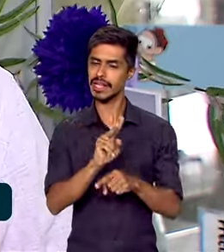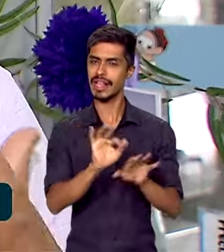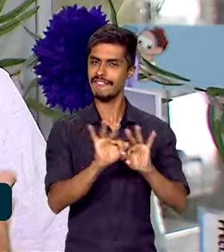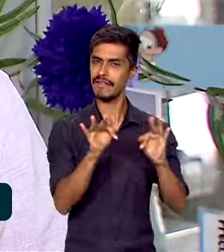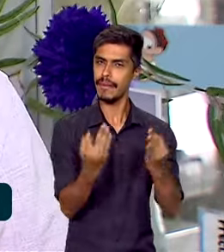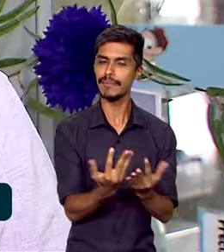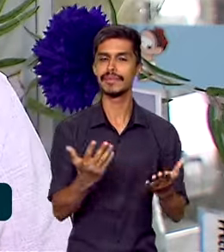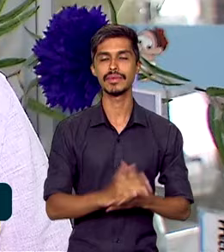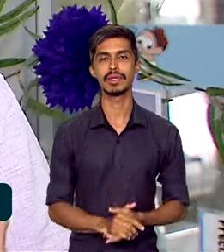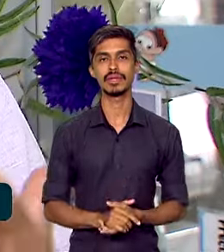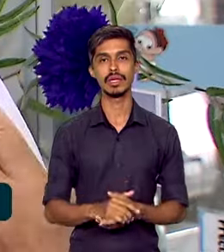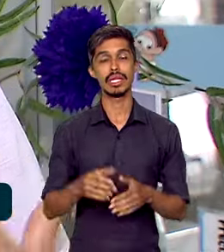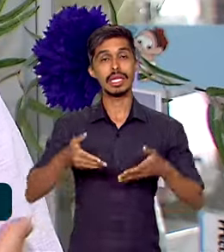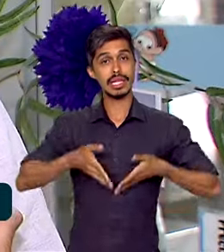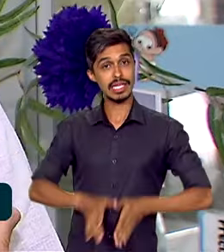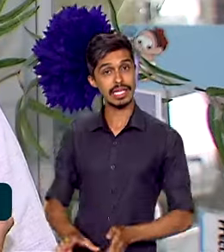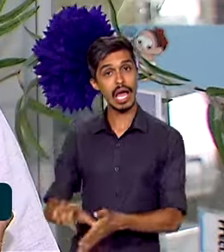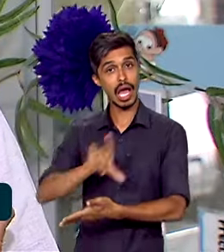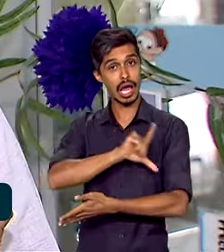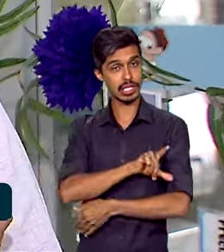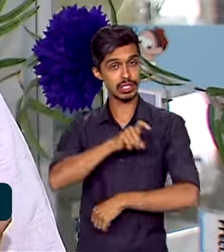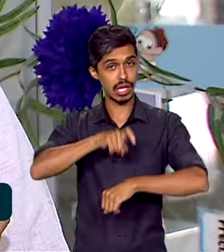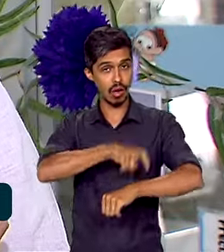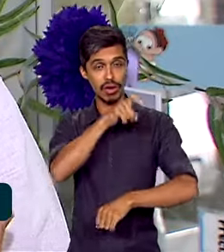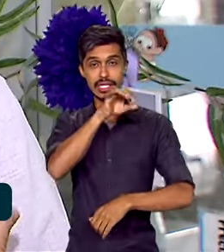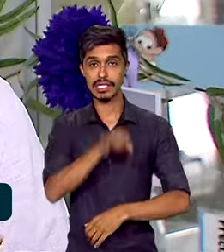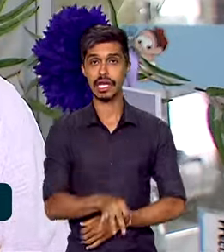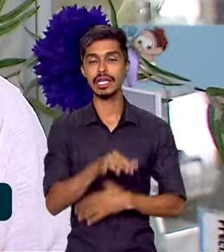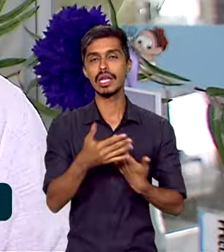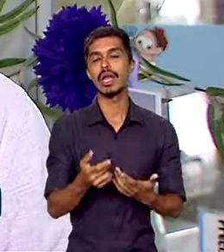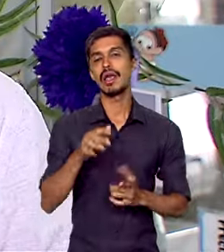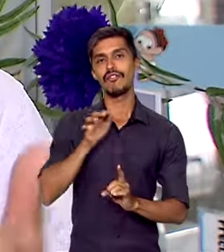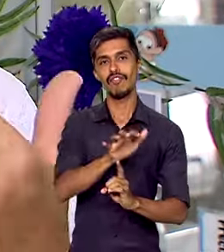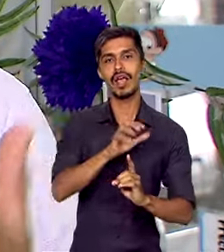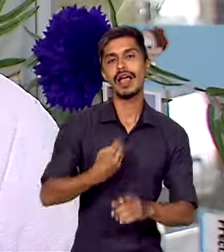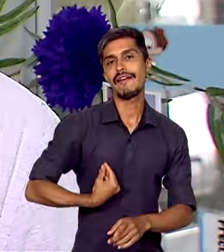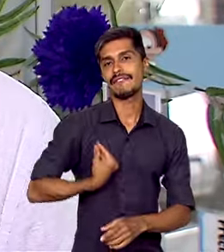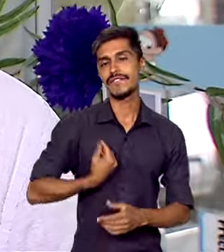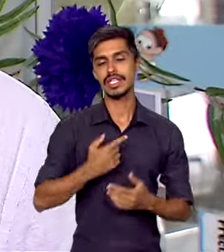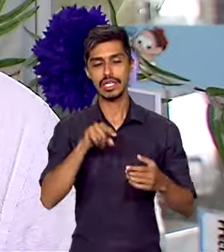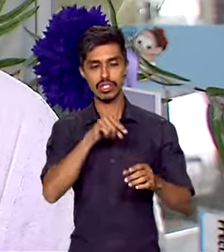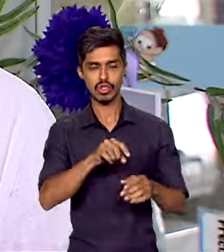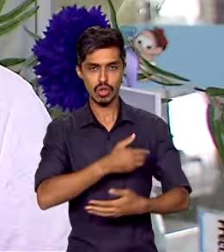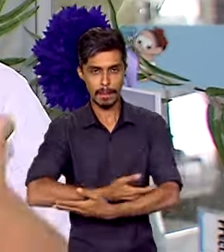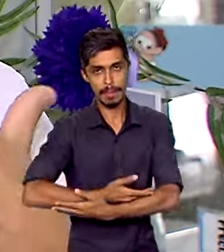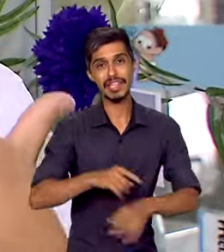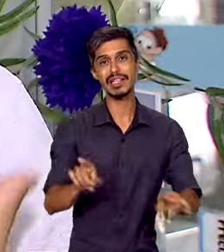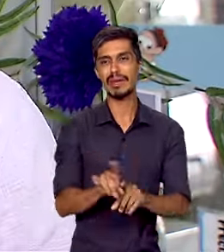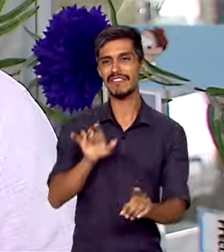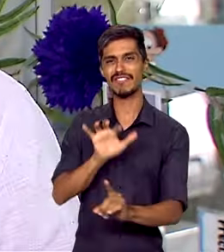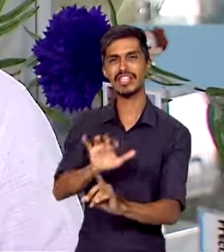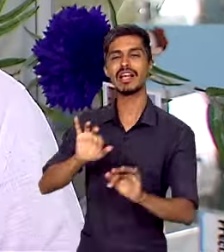a prematuridade como falei anteriormente ela e reflete não apenas no bebê reflete na família inteira